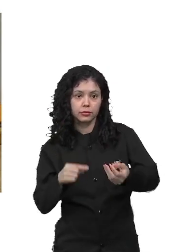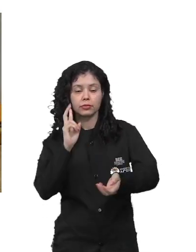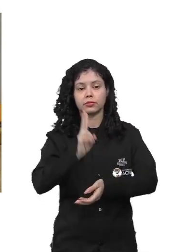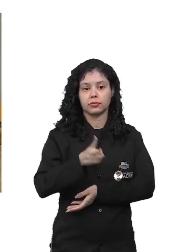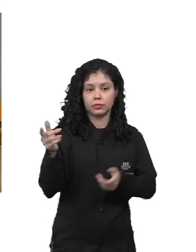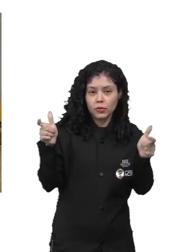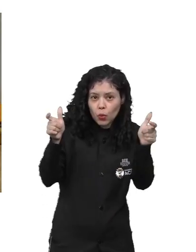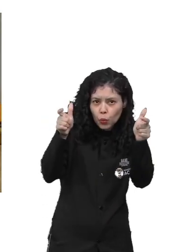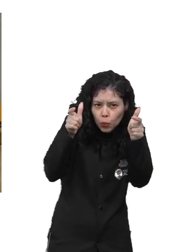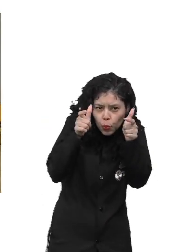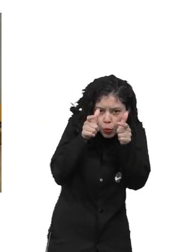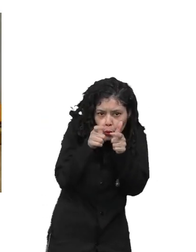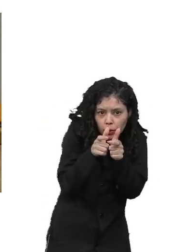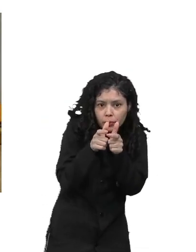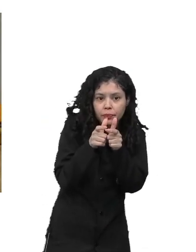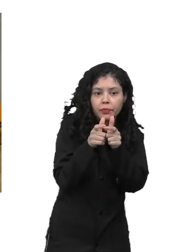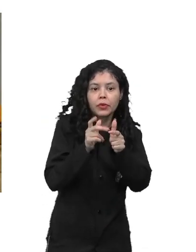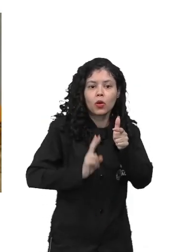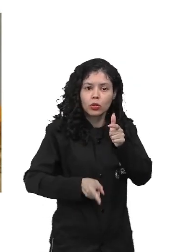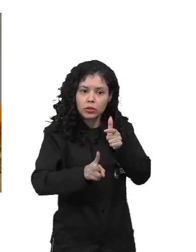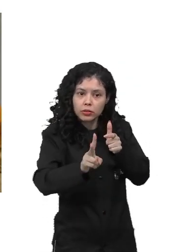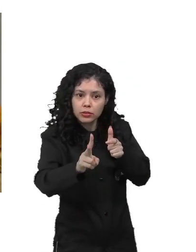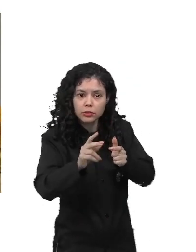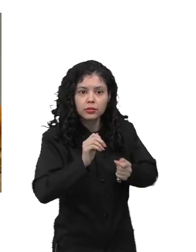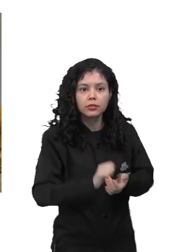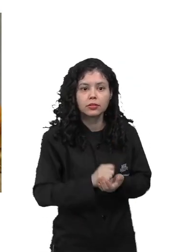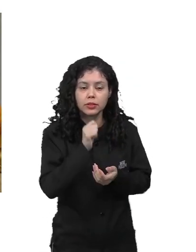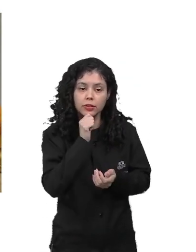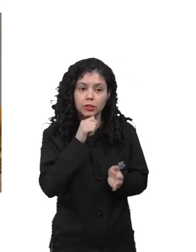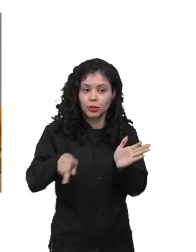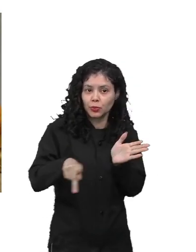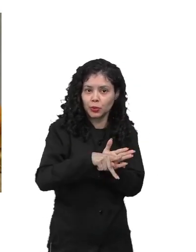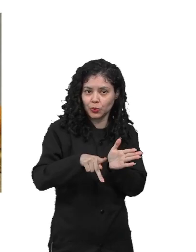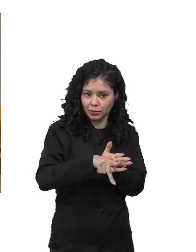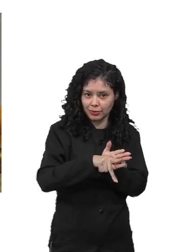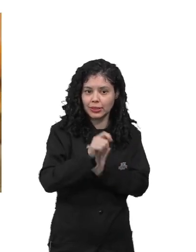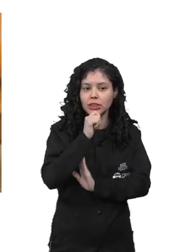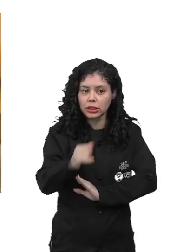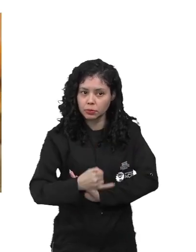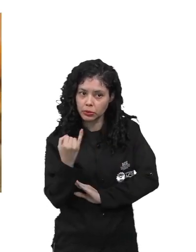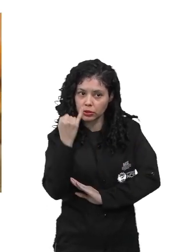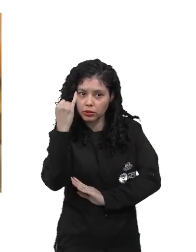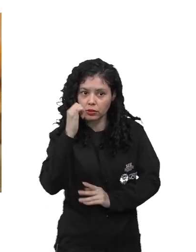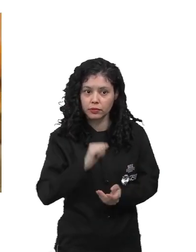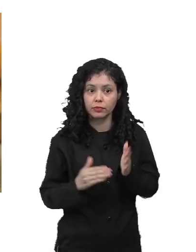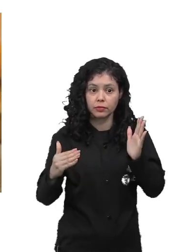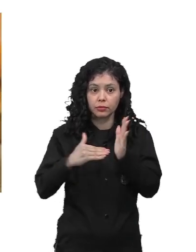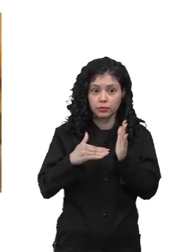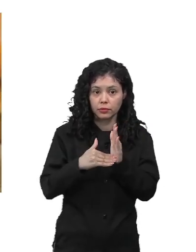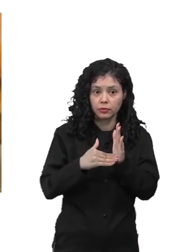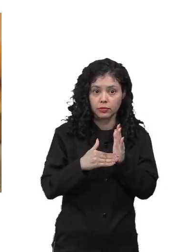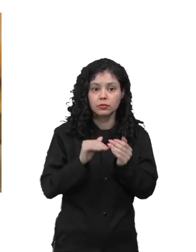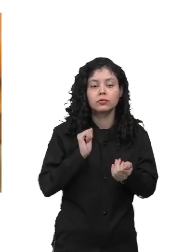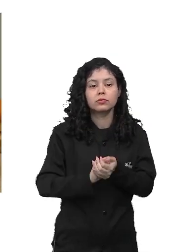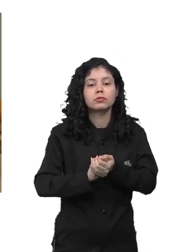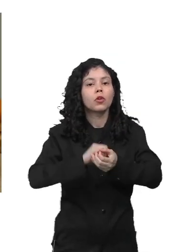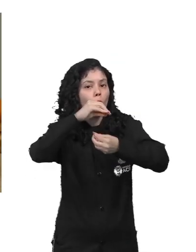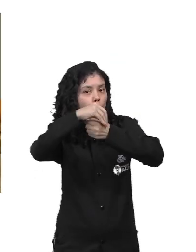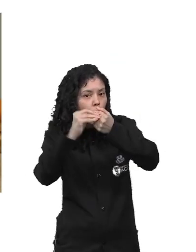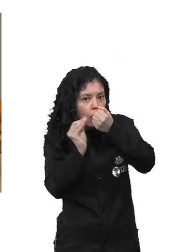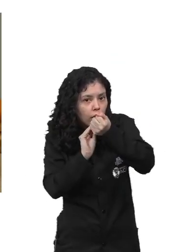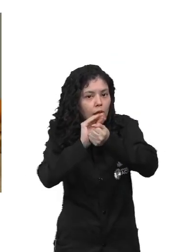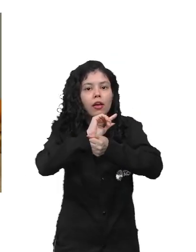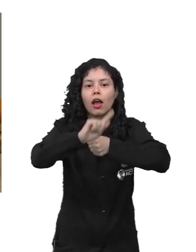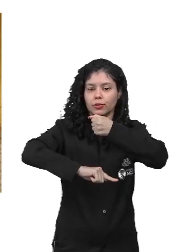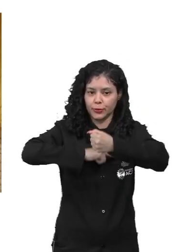vez menores, mantendo-se ali as suas propriedades essenciais, até chegar ali ao nível de